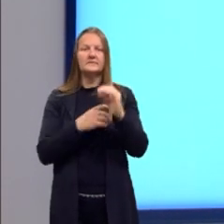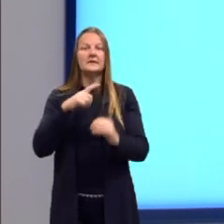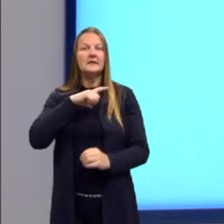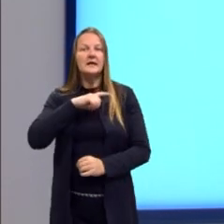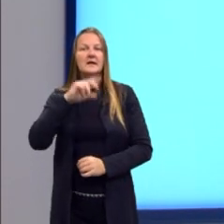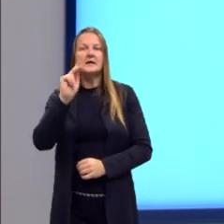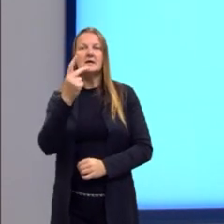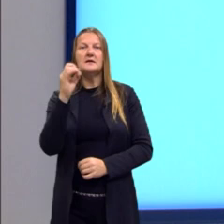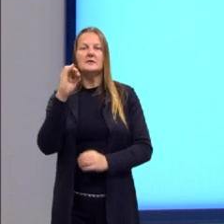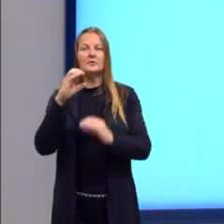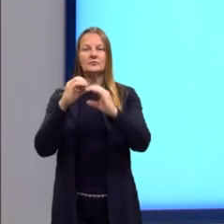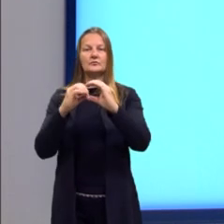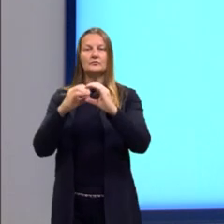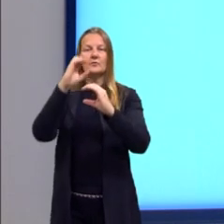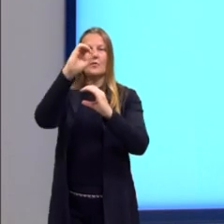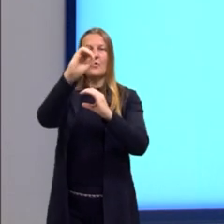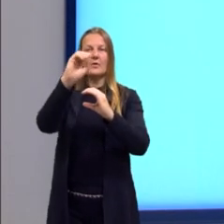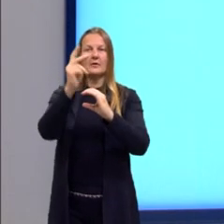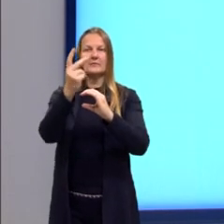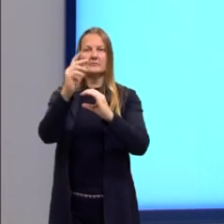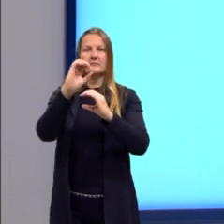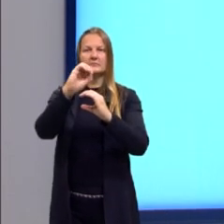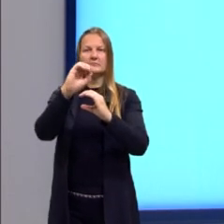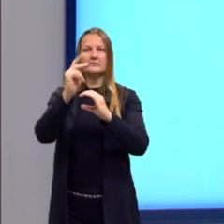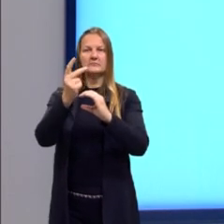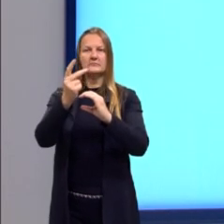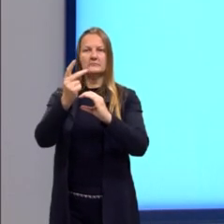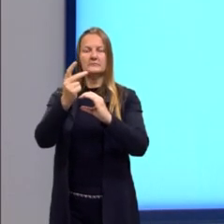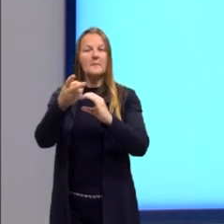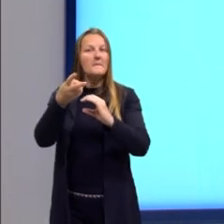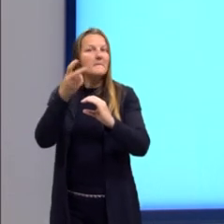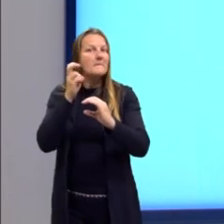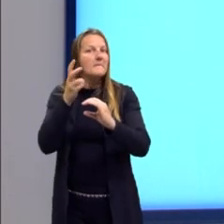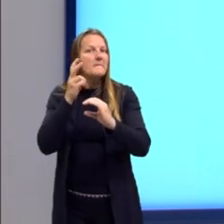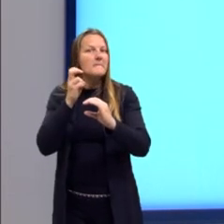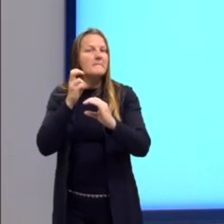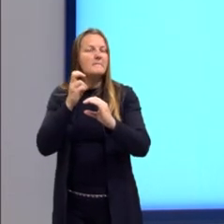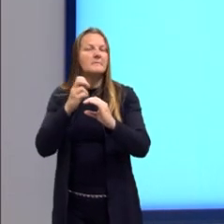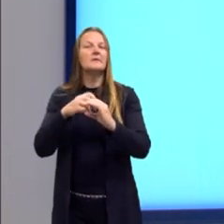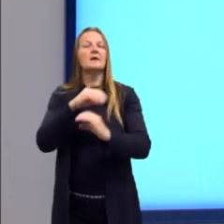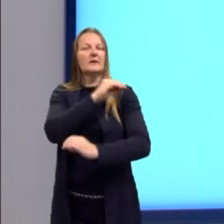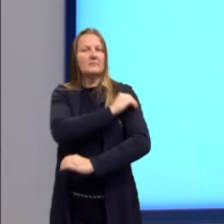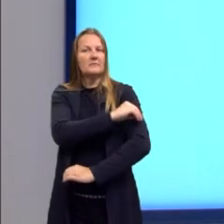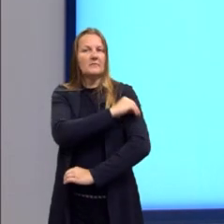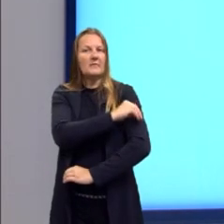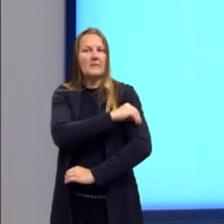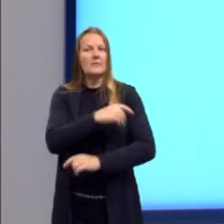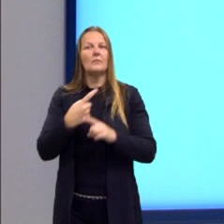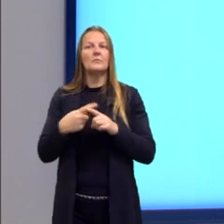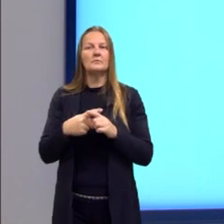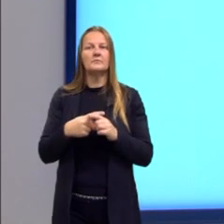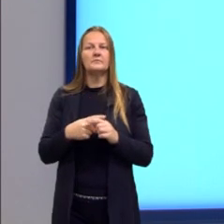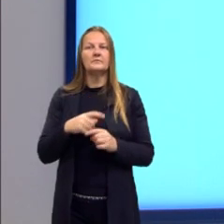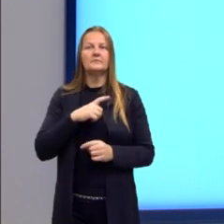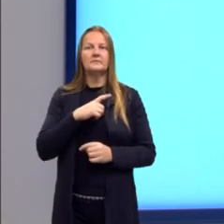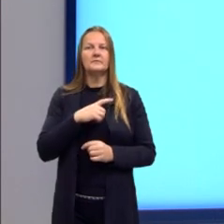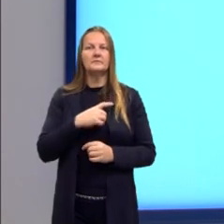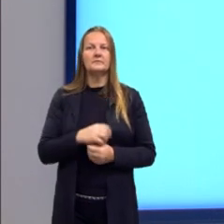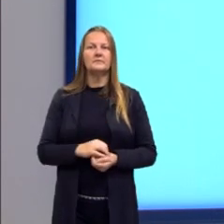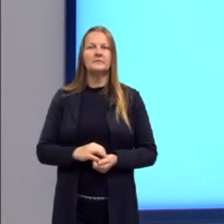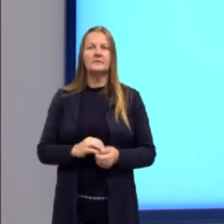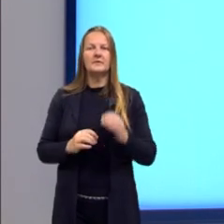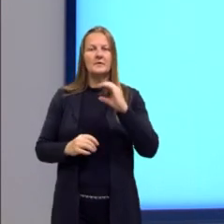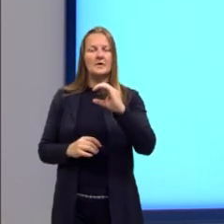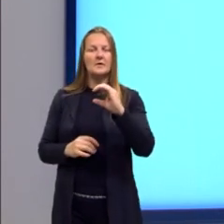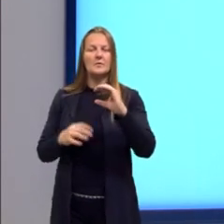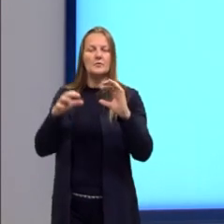aqui neste carbono me identifiquei é um álcool né porque porque o álcool uma hidroxila